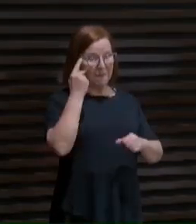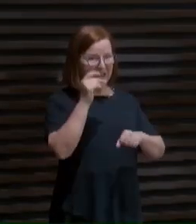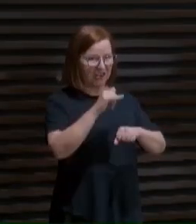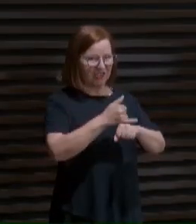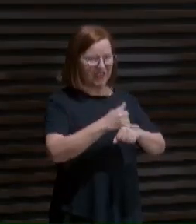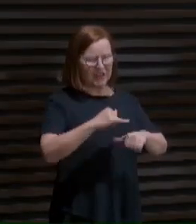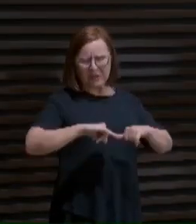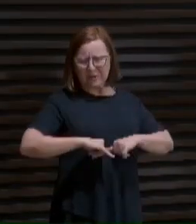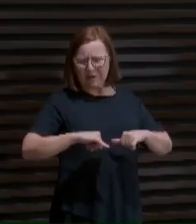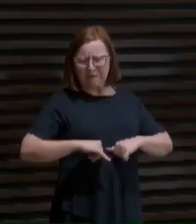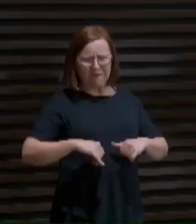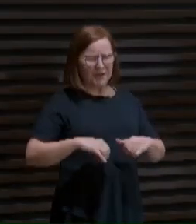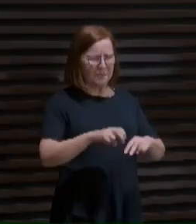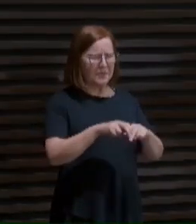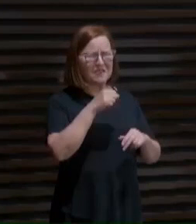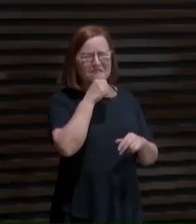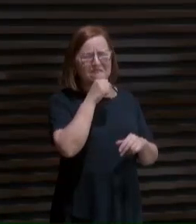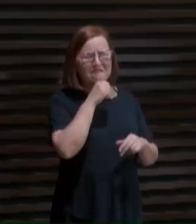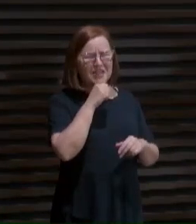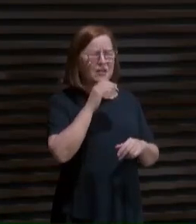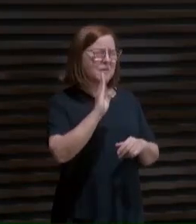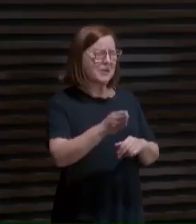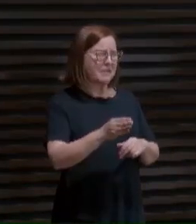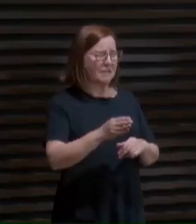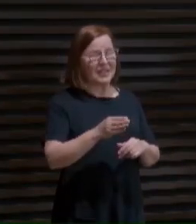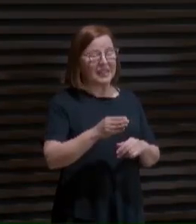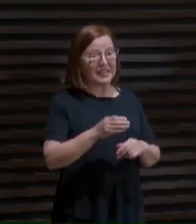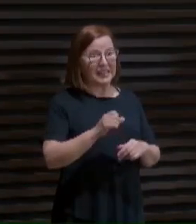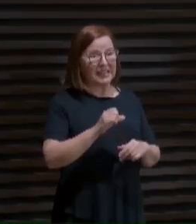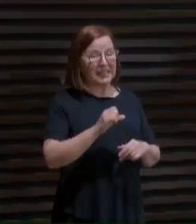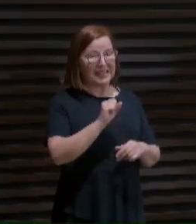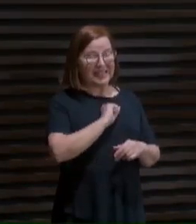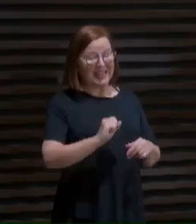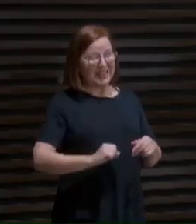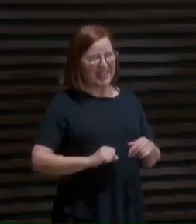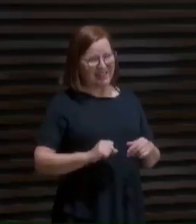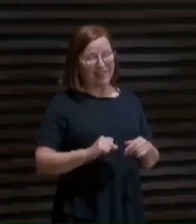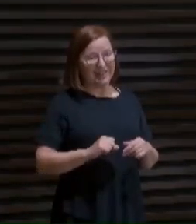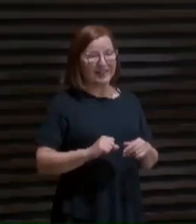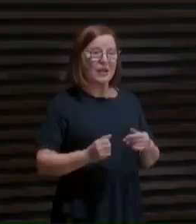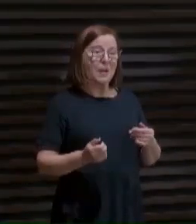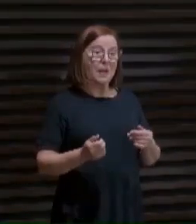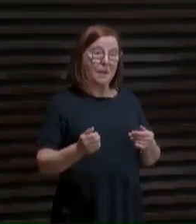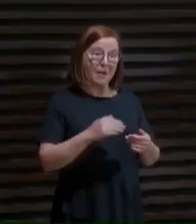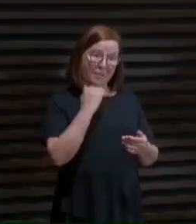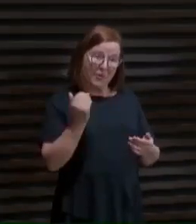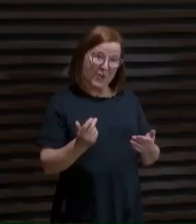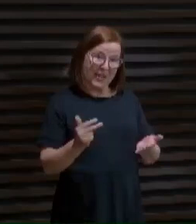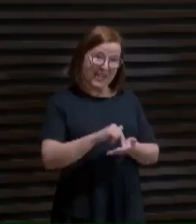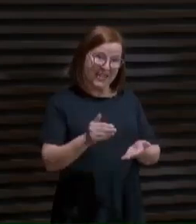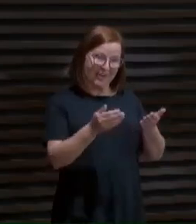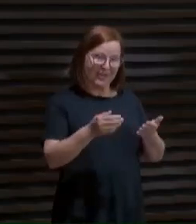muitas coisas dos anciãos, dos principais sacerdotes, dos escribas, ser morto e ressuscitar ao terceiro dia. Ele contou